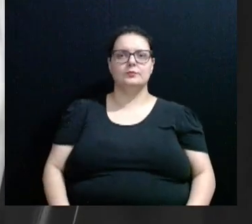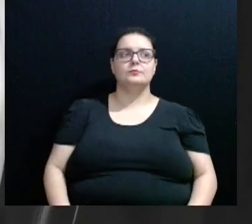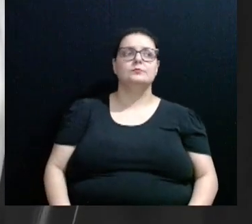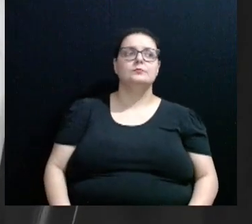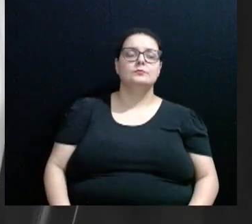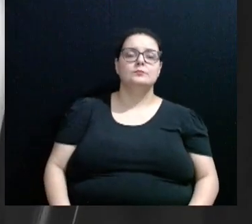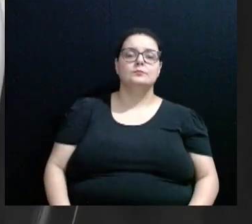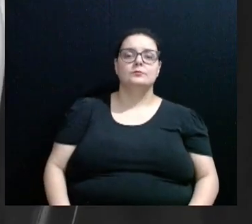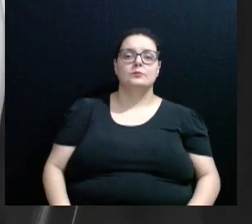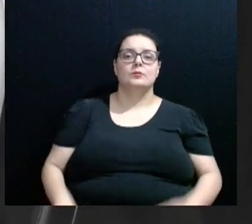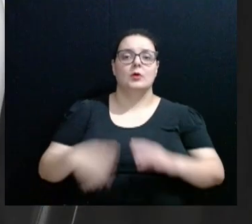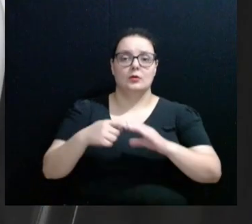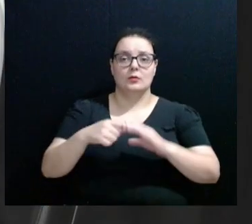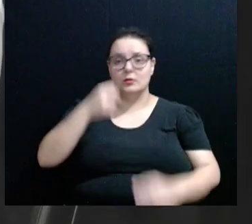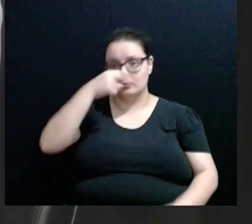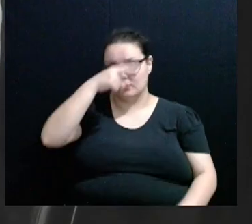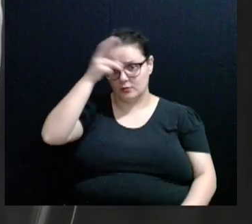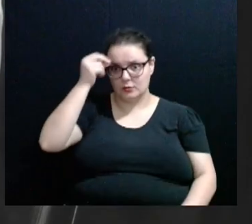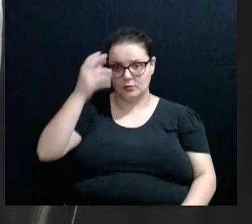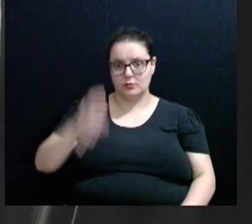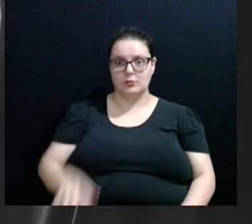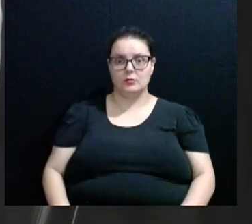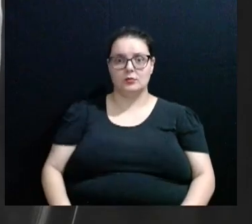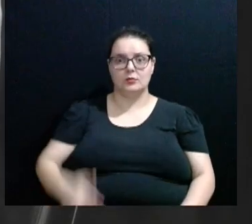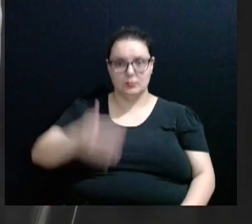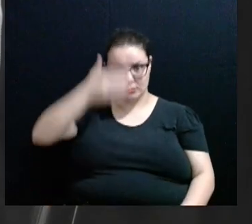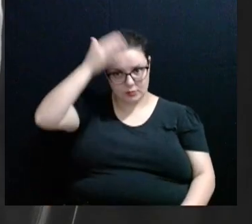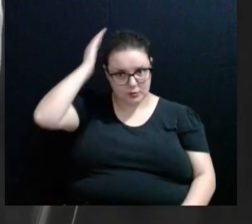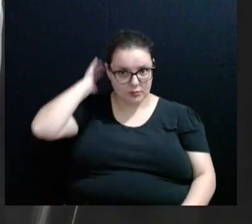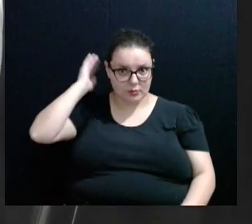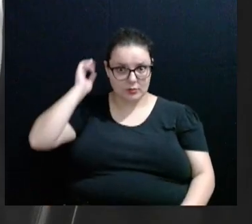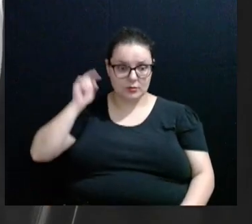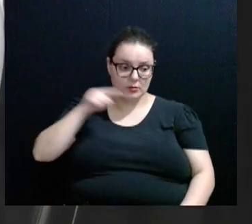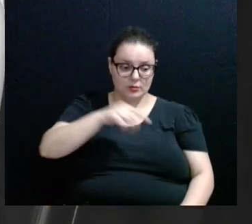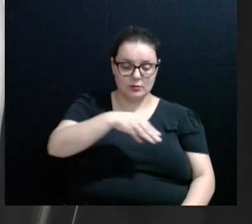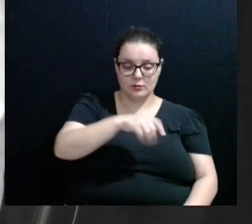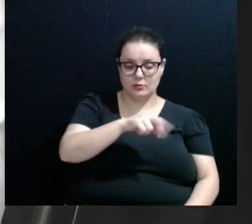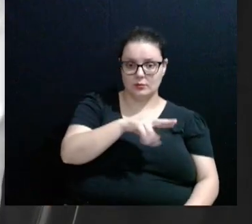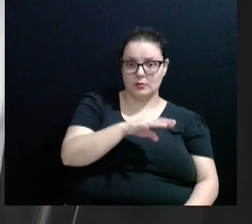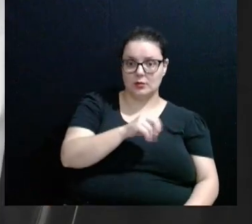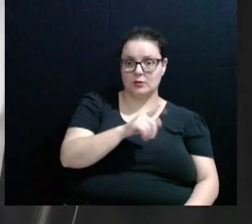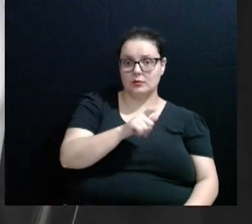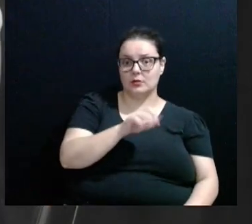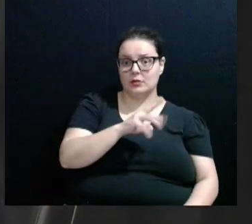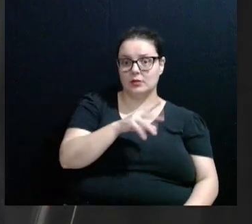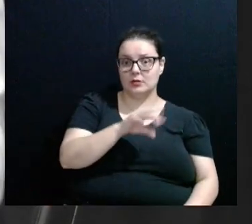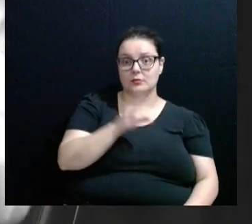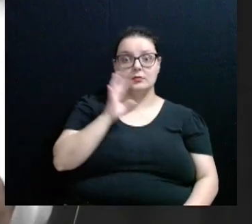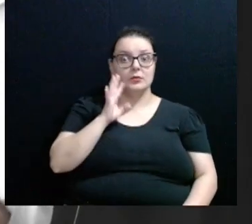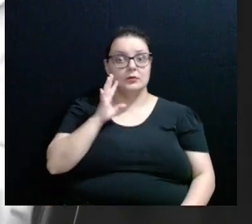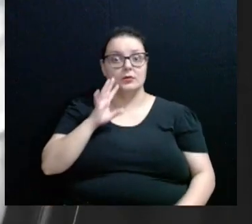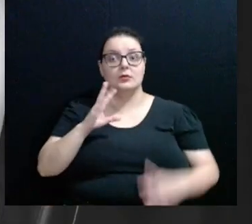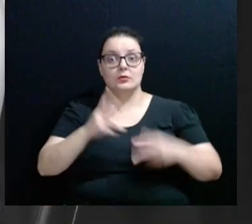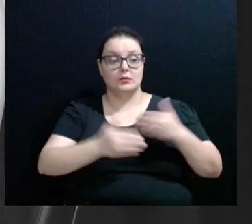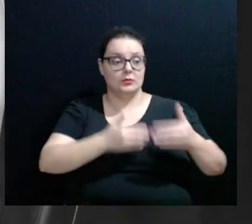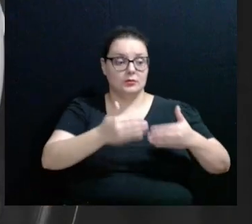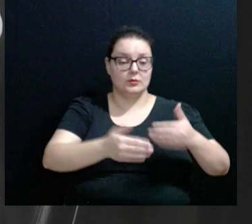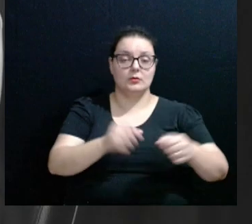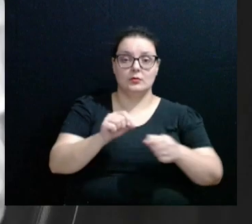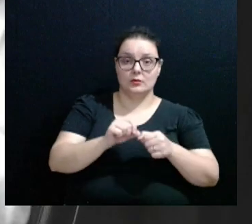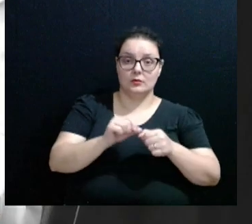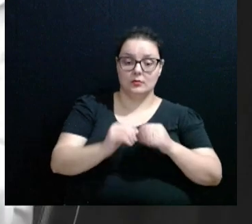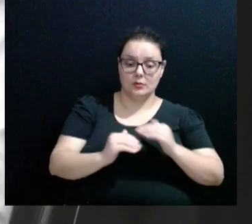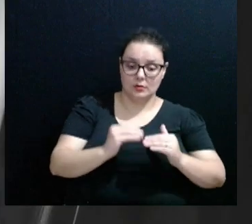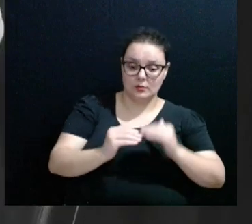um vídeo do prefeito, do Dário, que ele foi lá no Mário Gatinho. E foi muito legal quando a gente vê que todo o processo que a gente fez de construção,